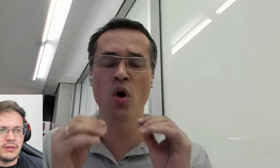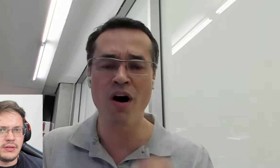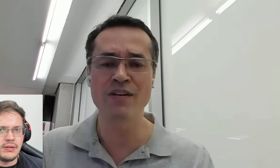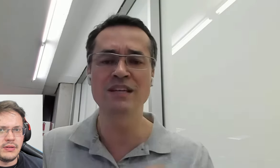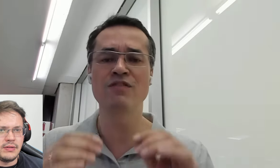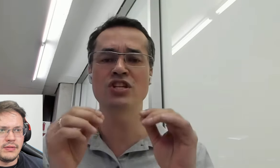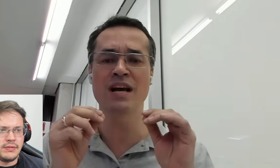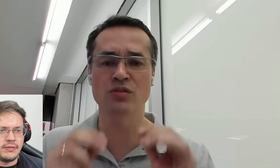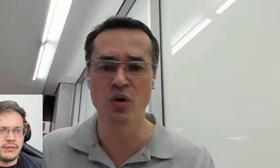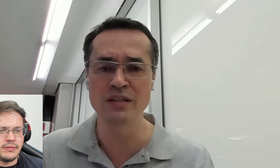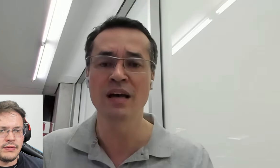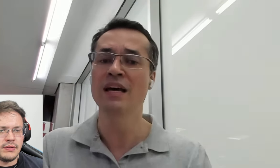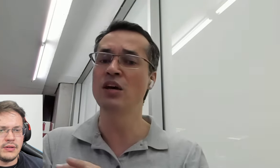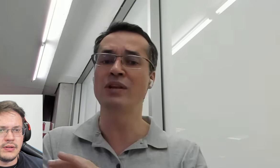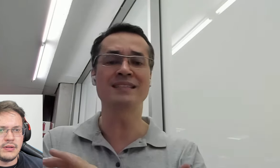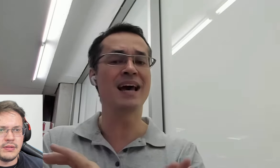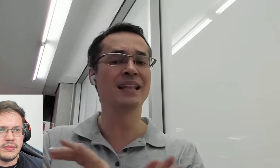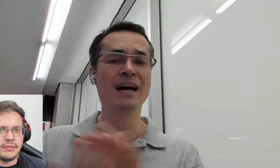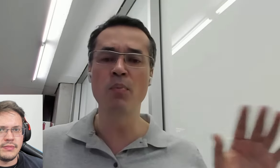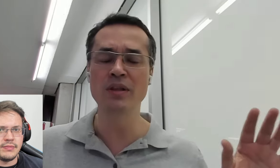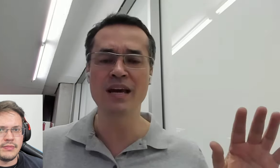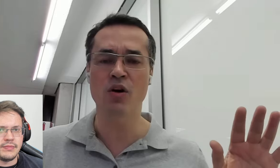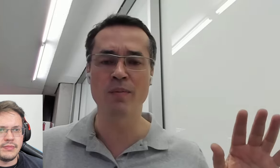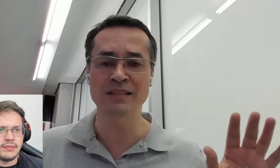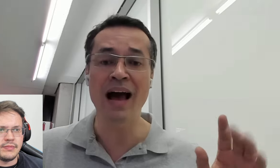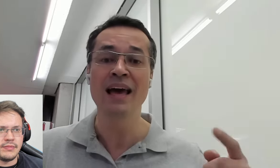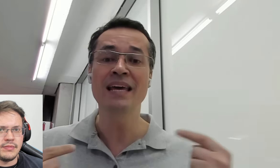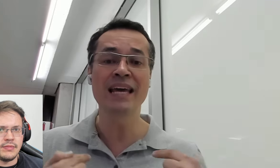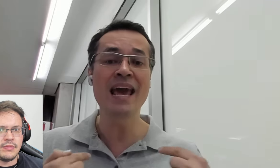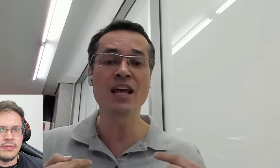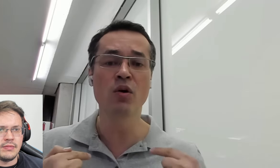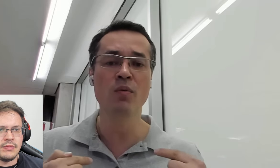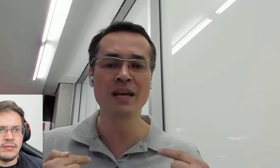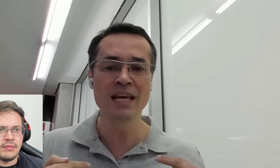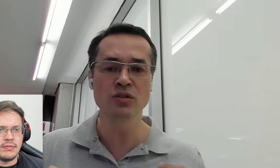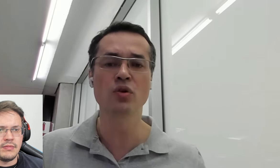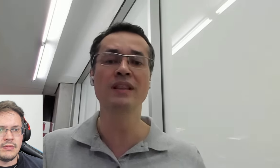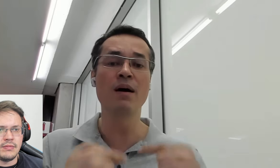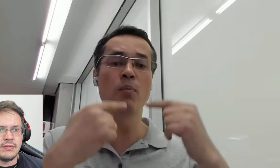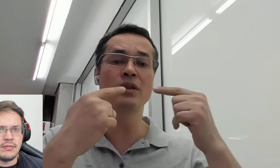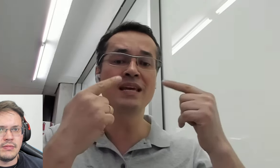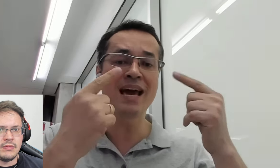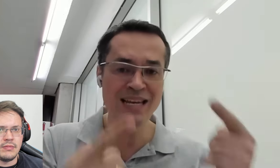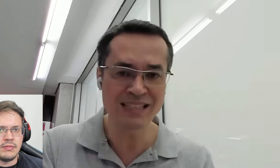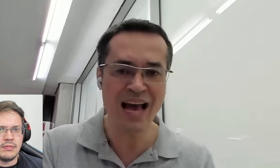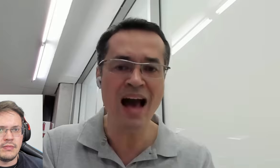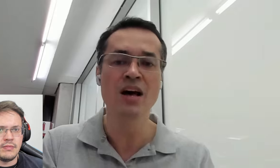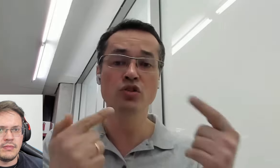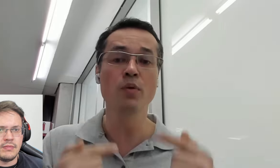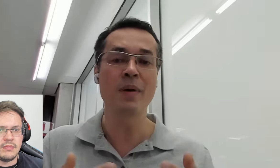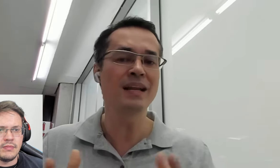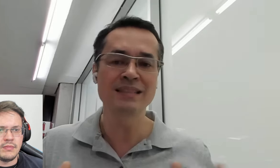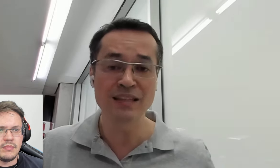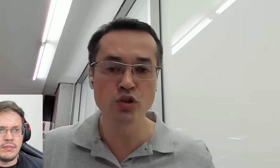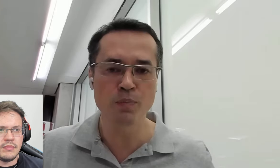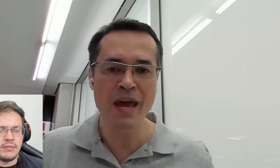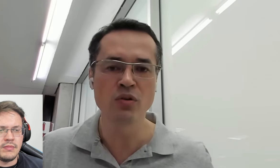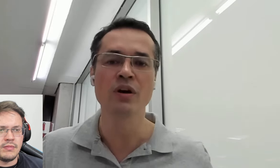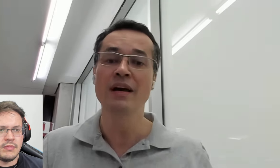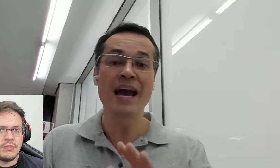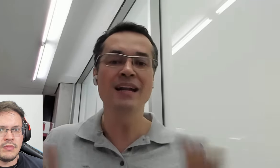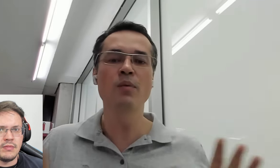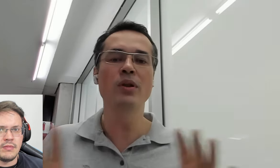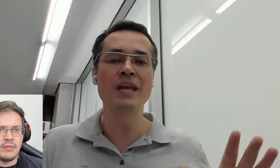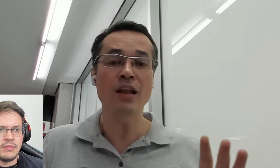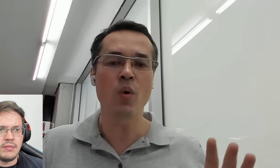pedindo novas investigações que o TSE não poderia começar e que ele como ministro não poderia iniciar sob pena de ser